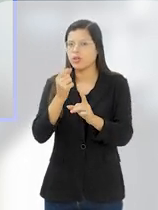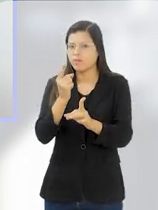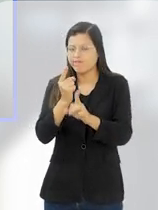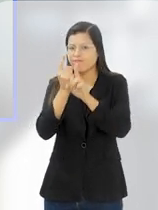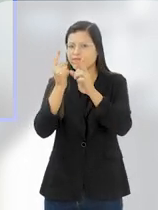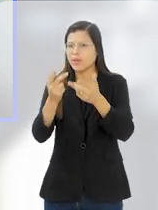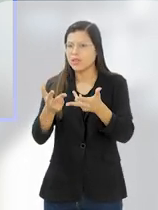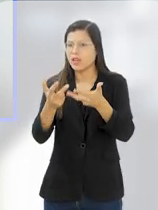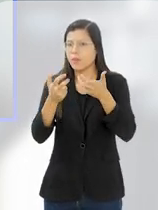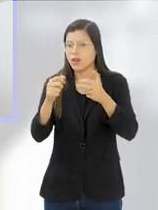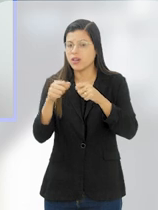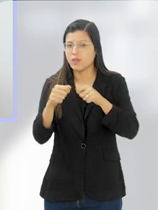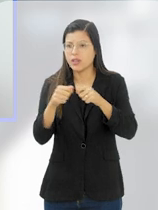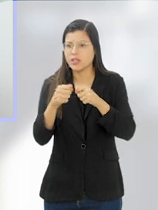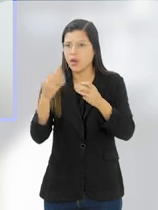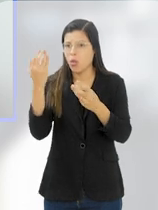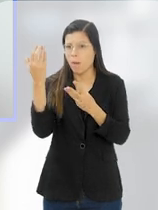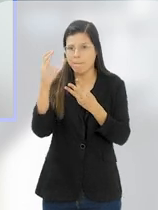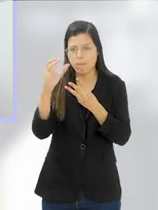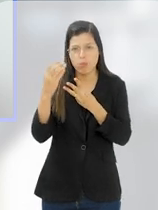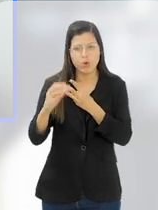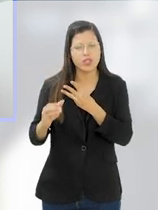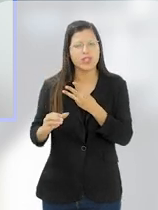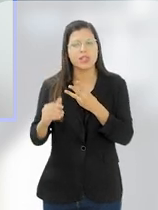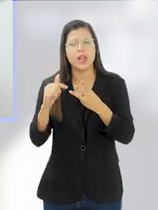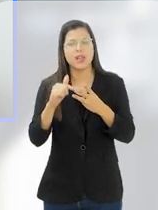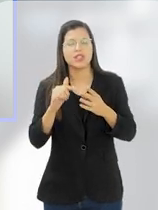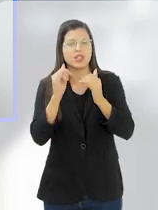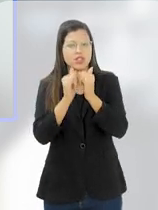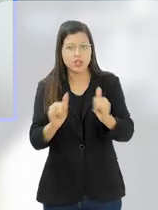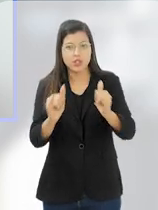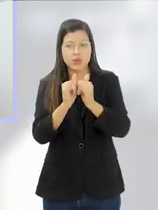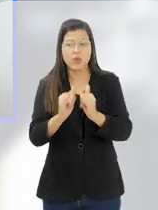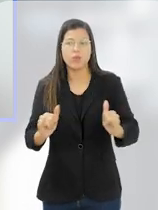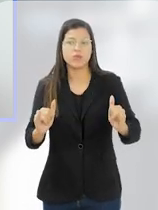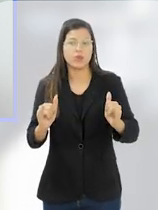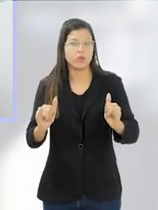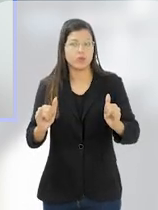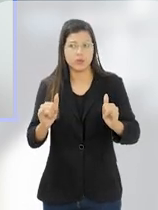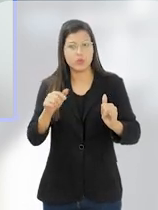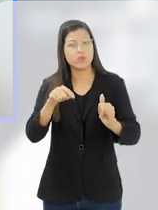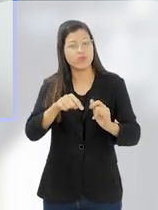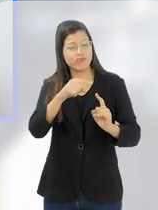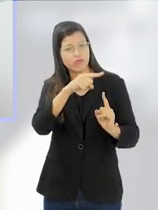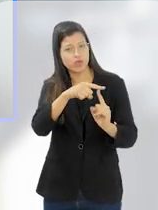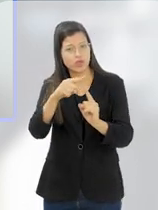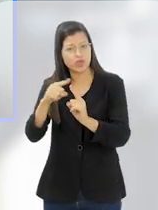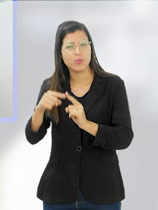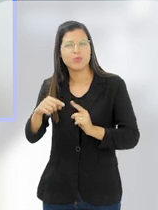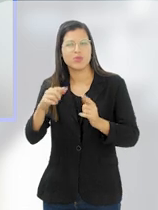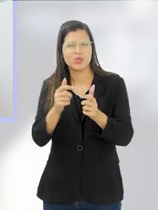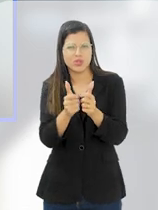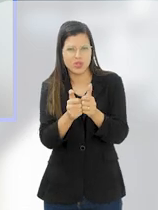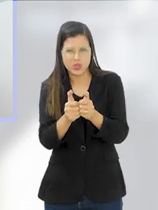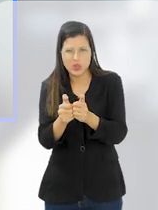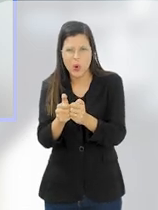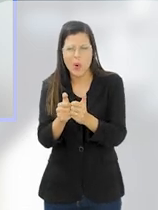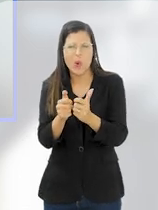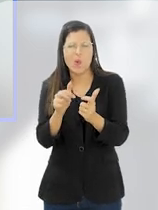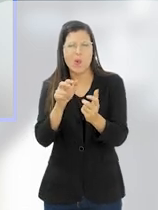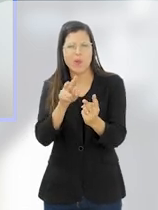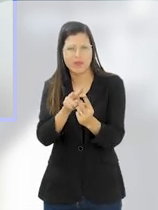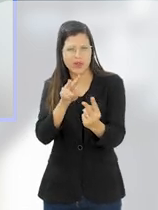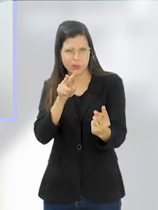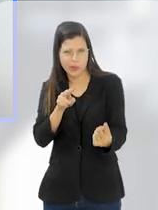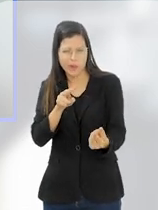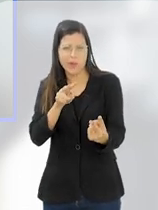estavam fazendo publicações frequentes ali nos stories de publicidade, de conteúdo publicitário desse tipo de cassino online, né? Que são os jogos de